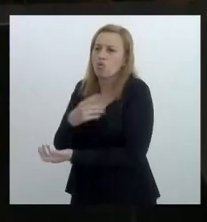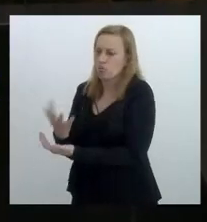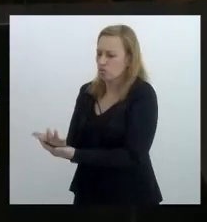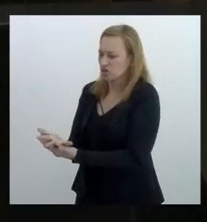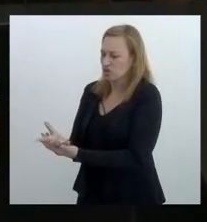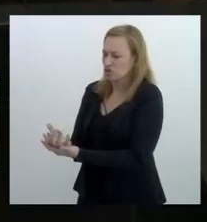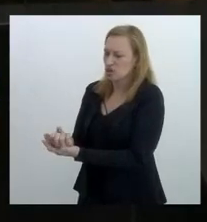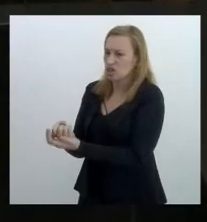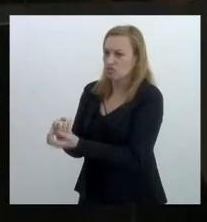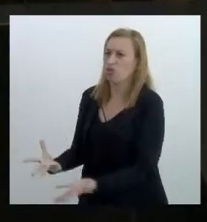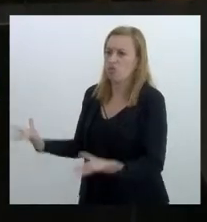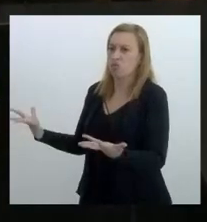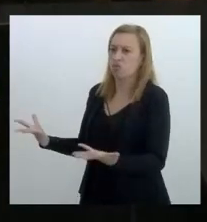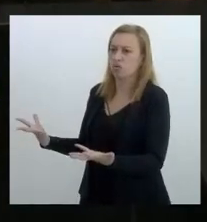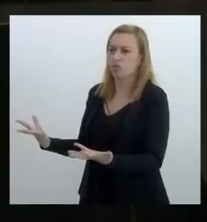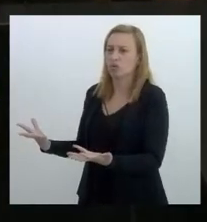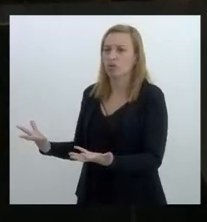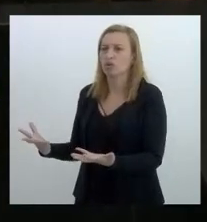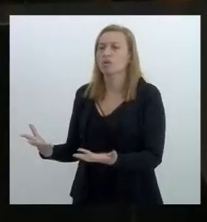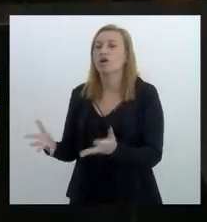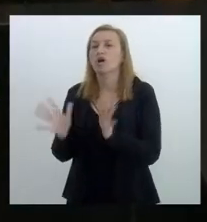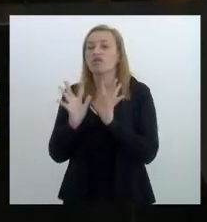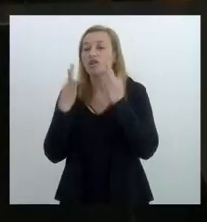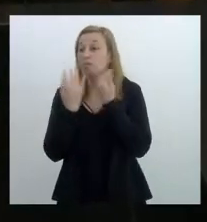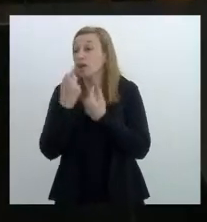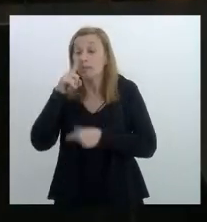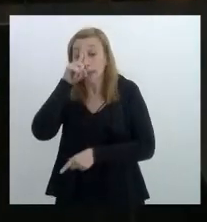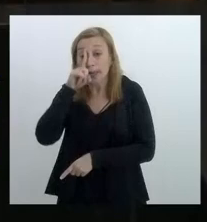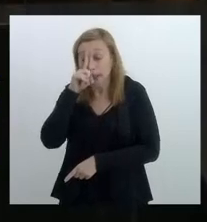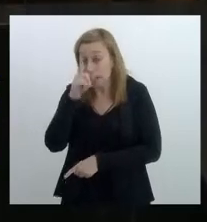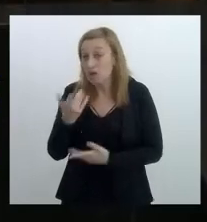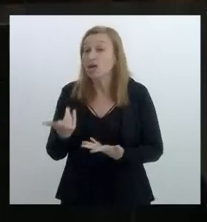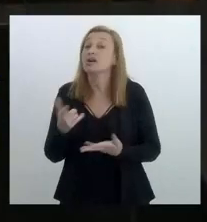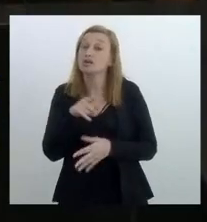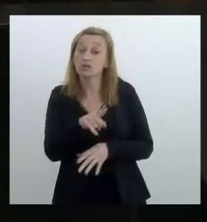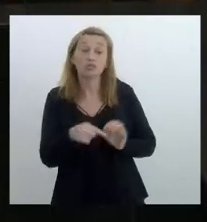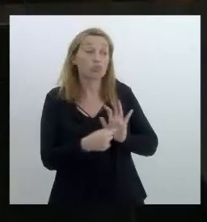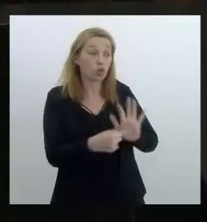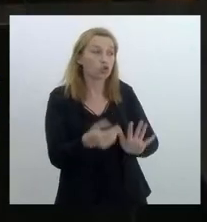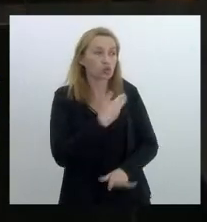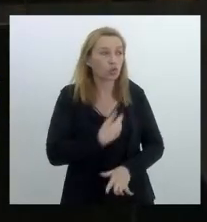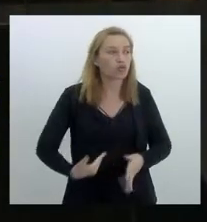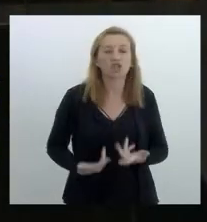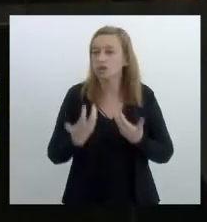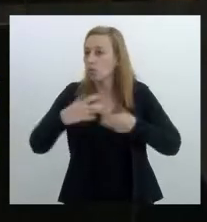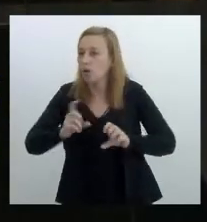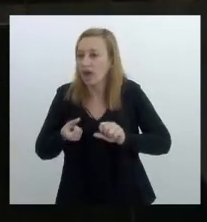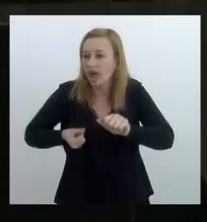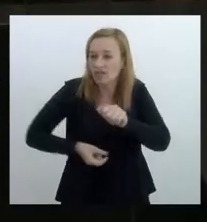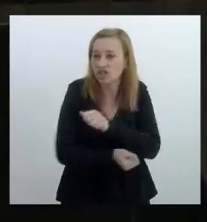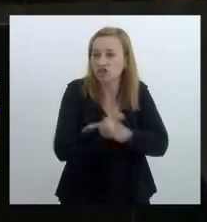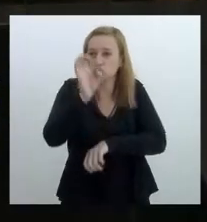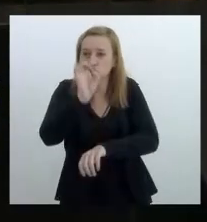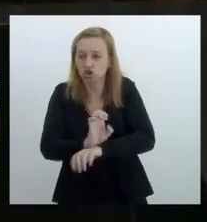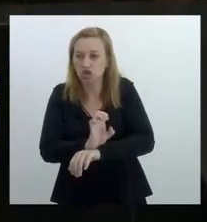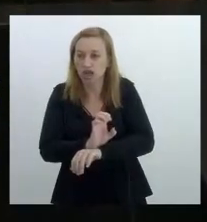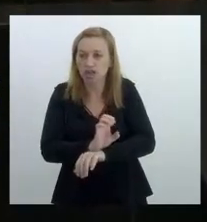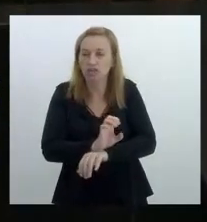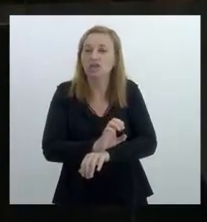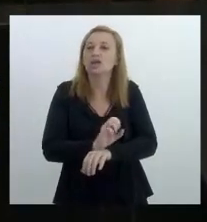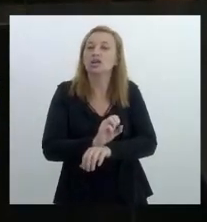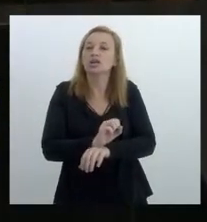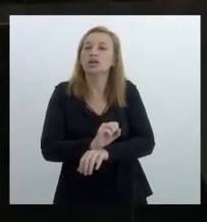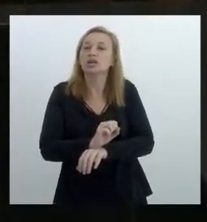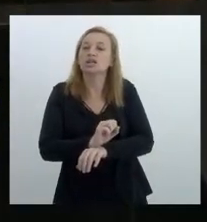Esse é o retrato mais cruel de um governo que não quer investir num Estado provedor